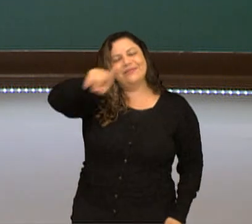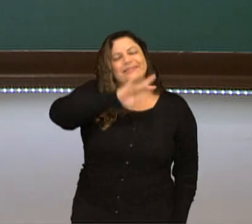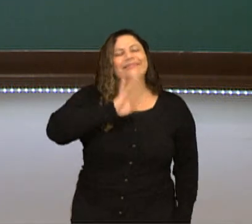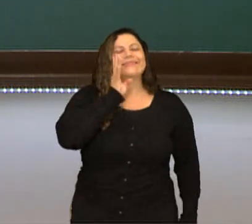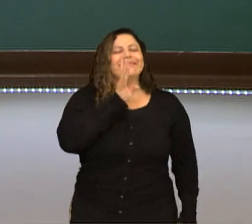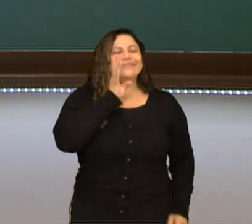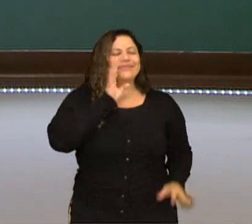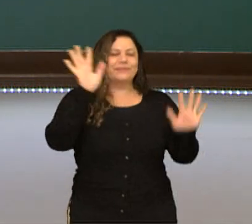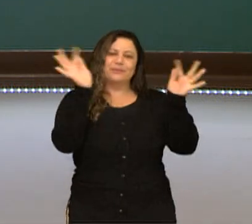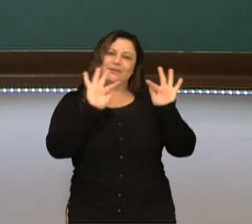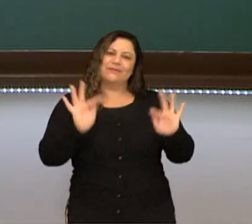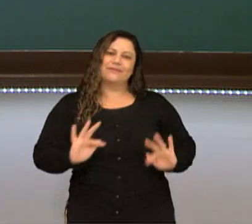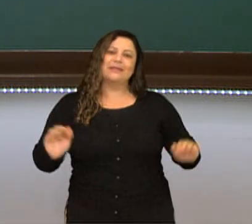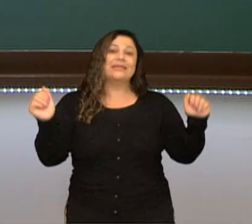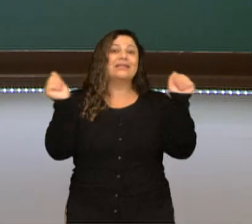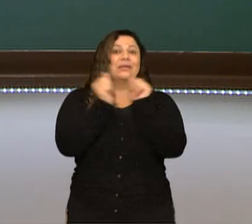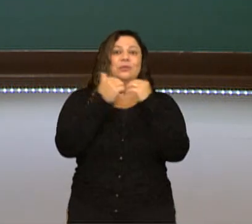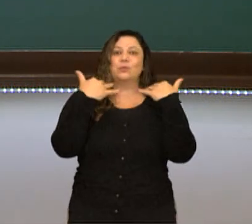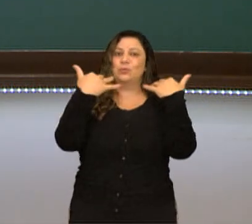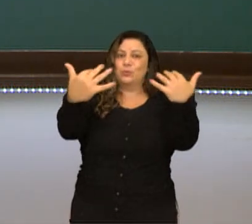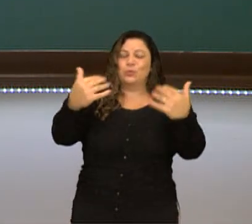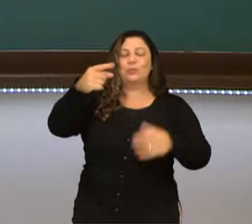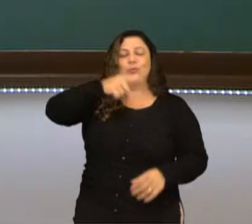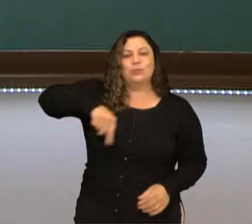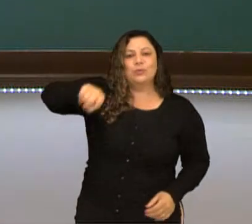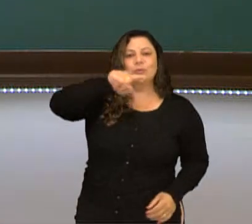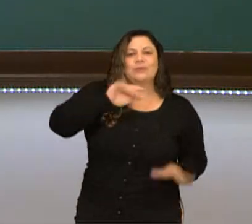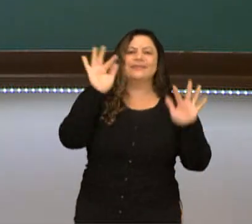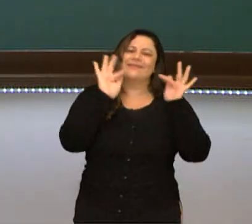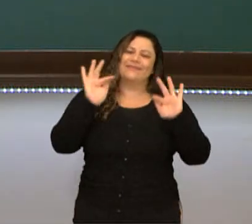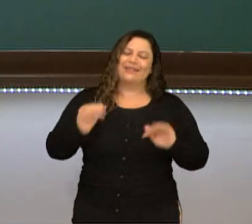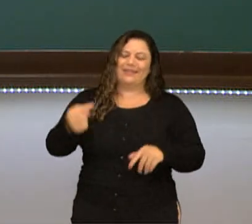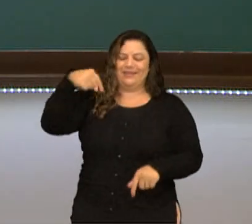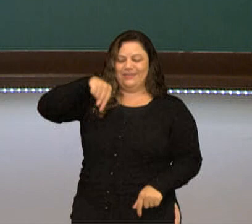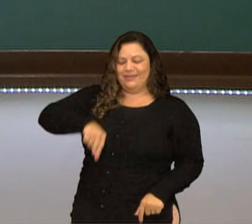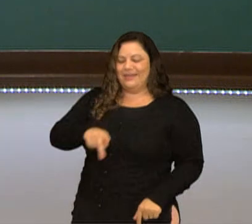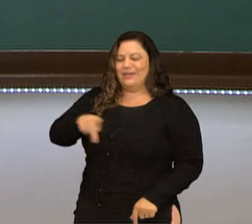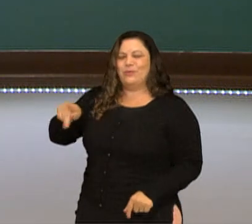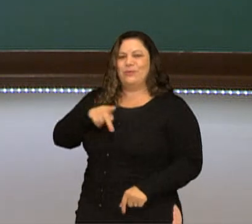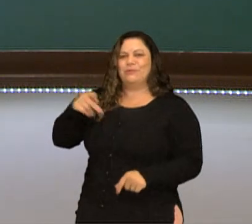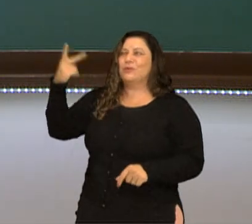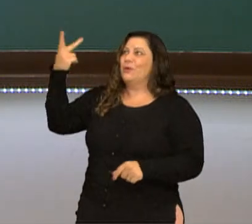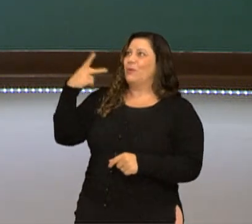muito feliz de ter você aí, você muito feliz de ter-me aqui,